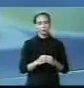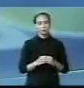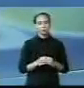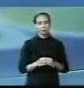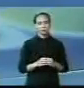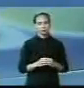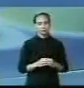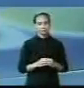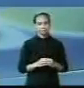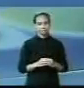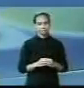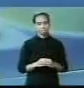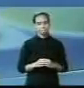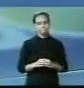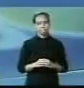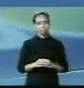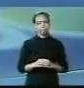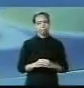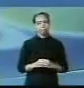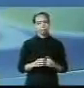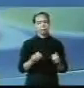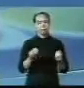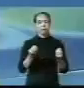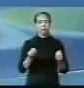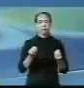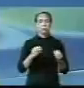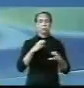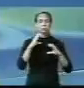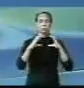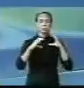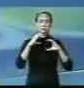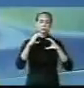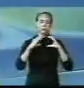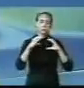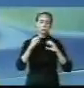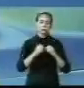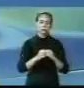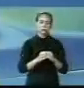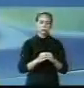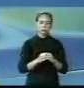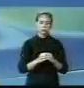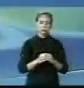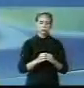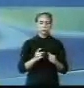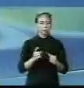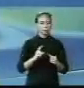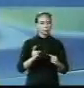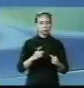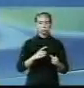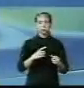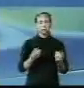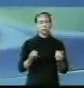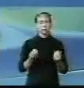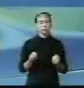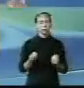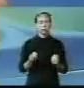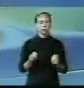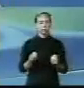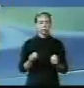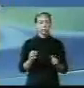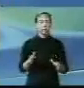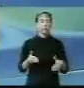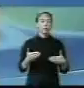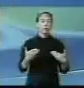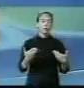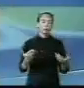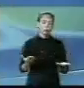IP válido, dito assim, né? Como é que eles se comunicariam? Não teria possibilidade. Então, como ele faz? O